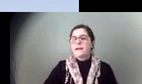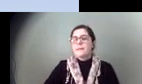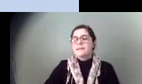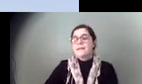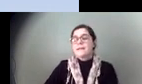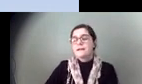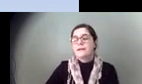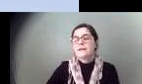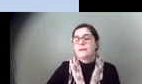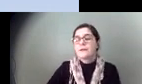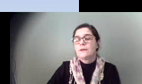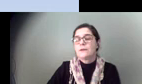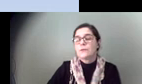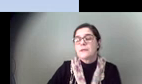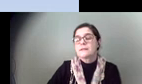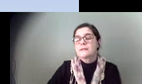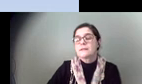repensar e pensar